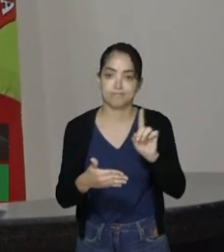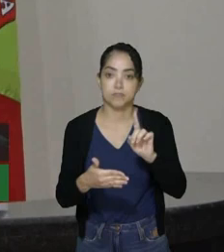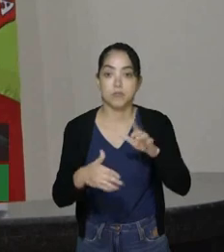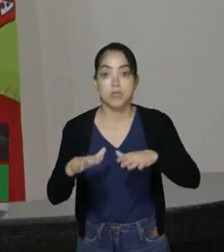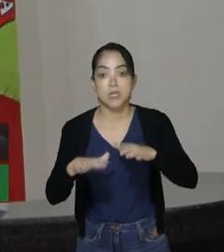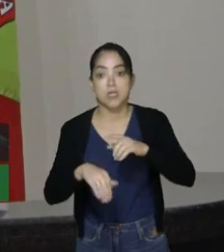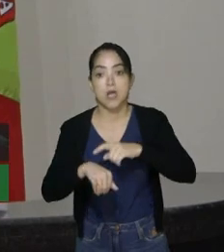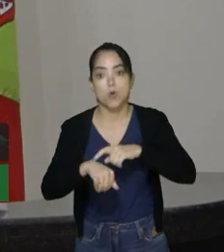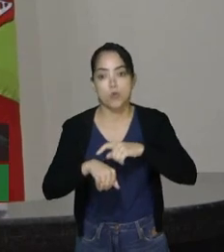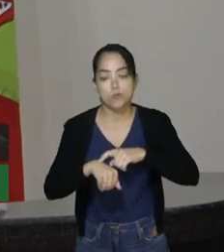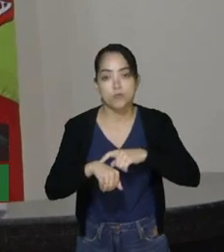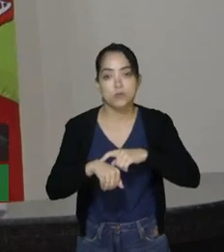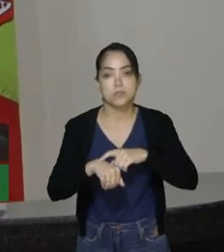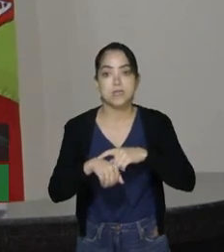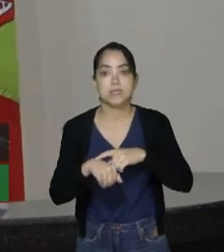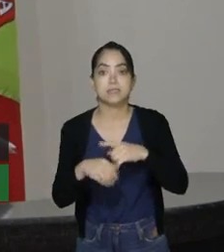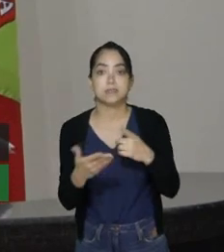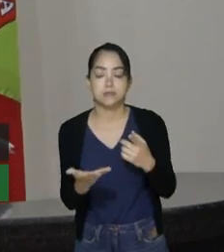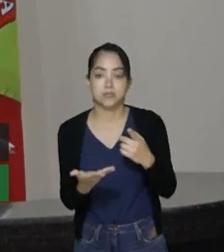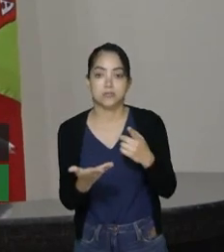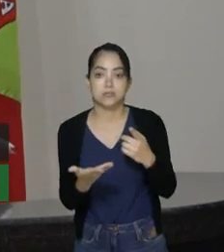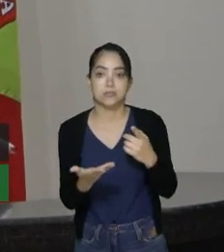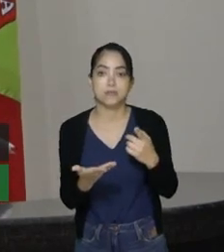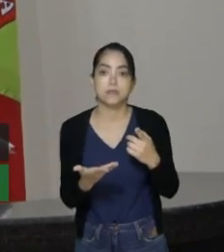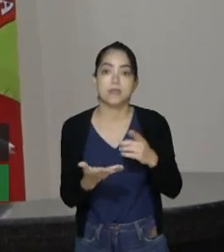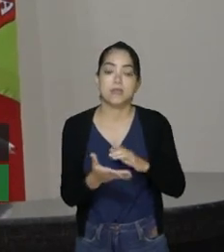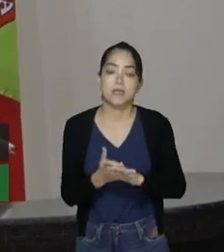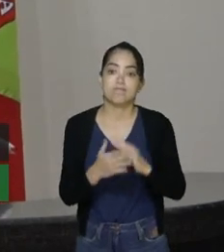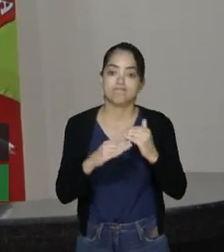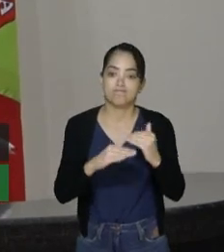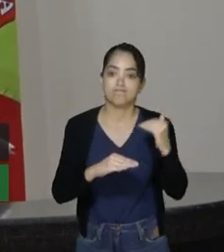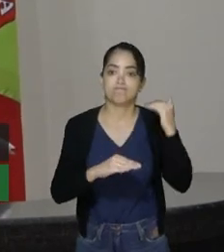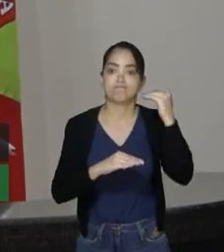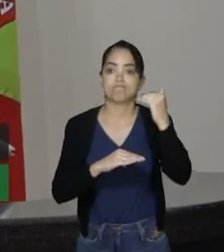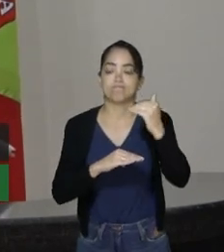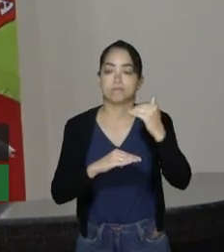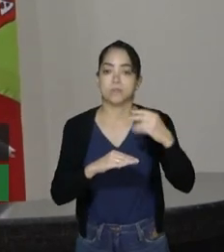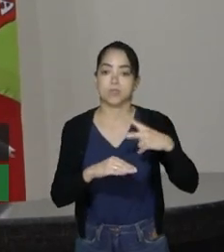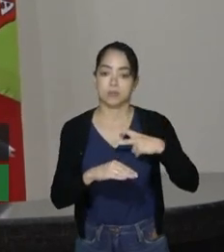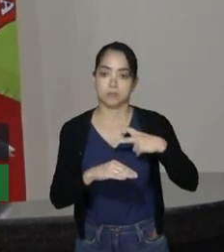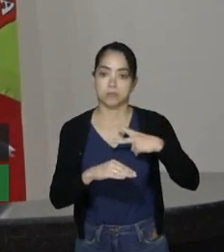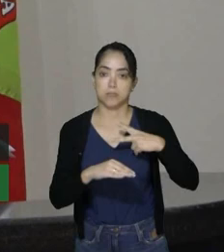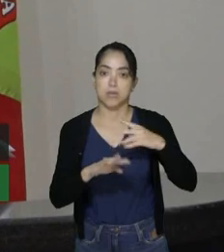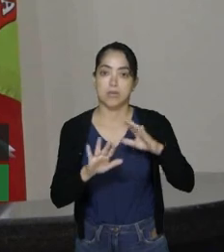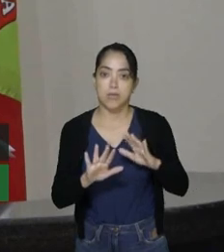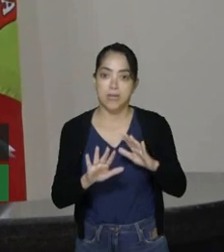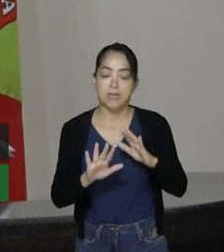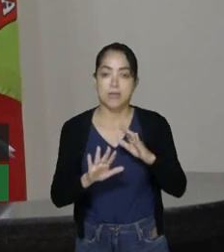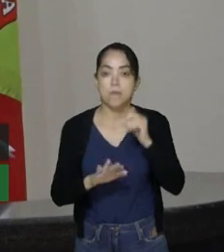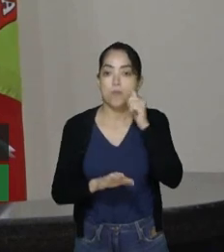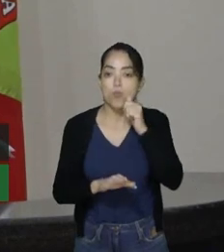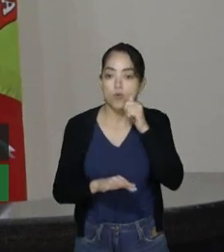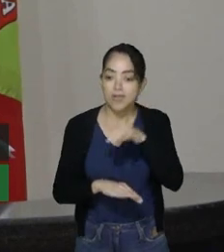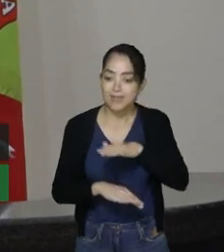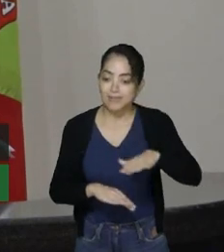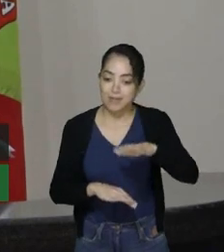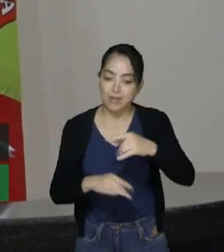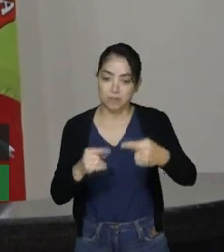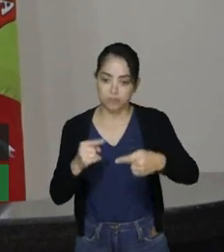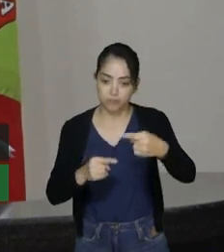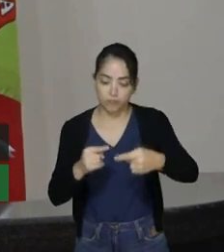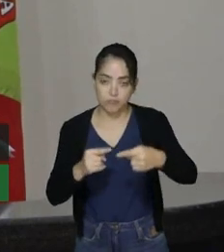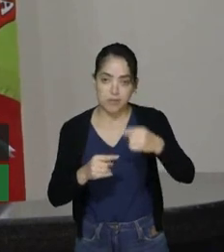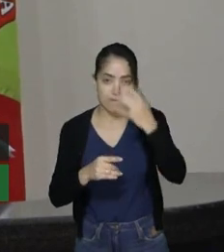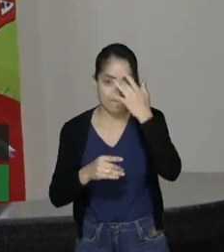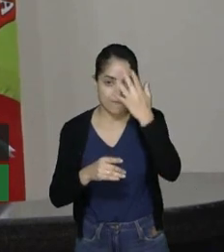momentos, interesses pessoais sobrepor o coletivo. Ser mulher na política nunca foi tarefa